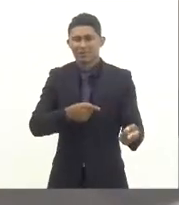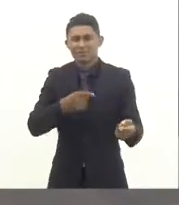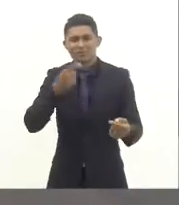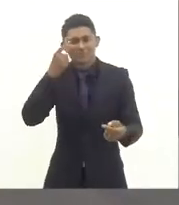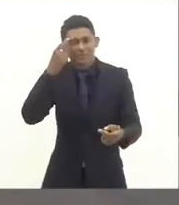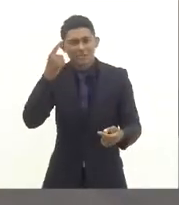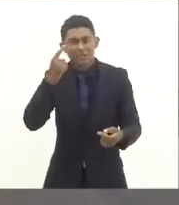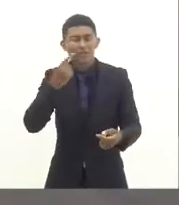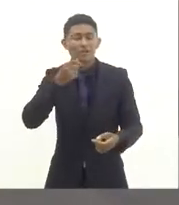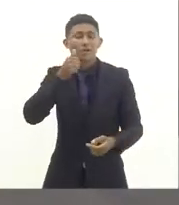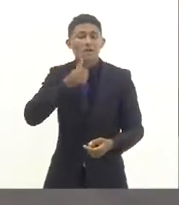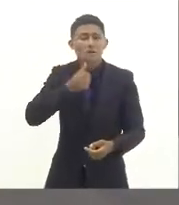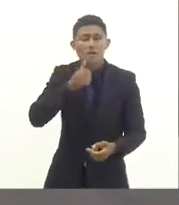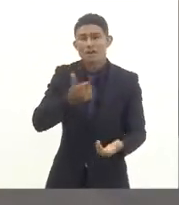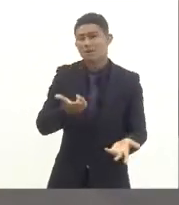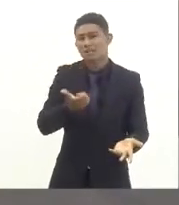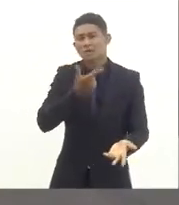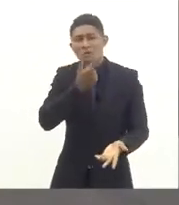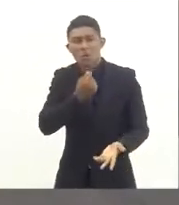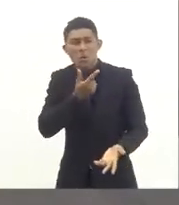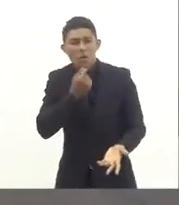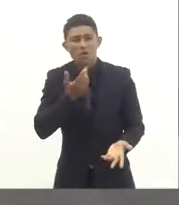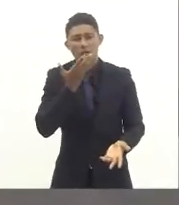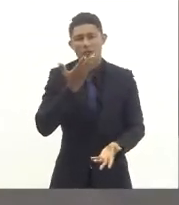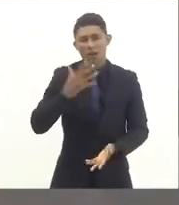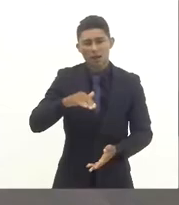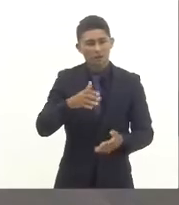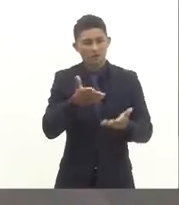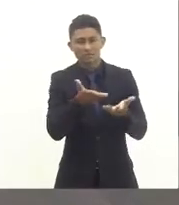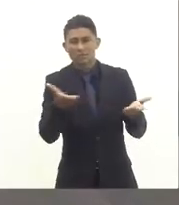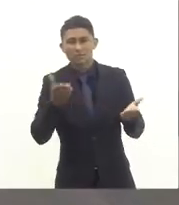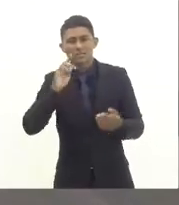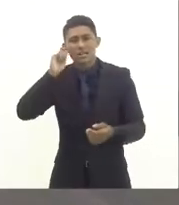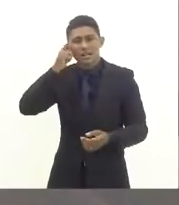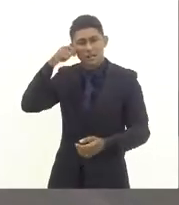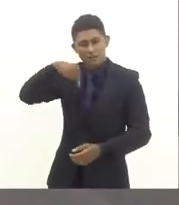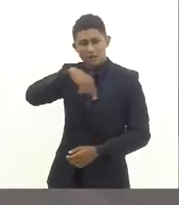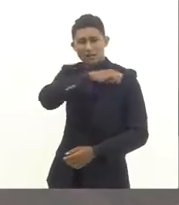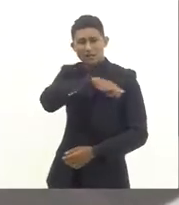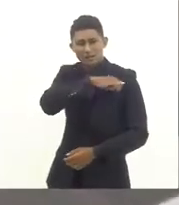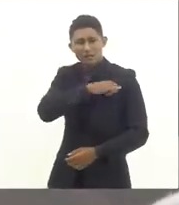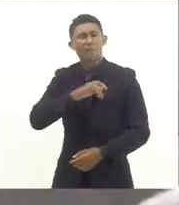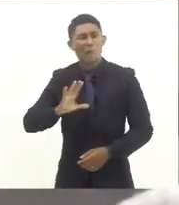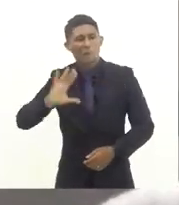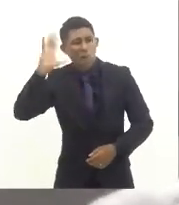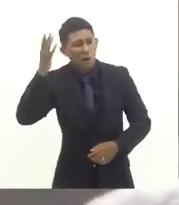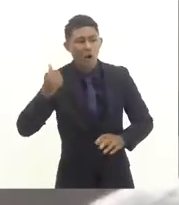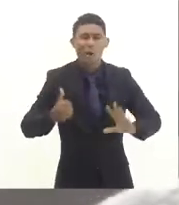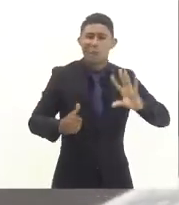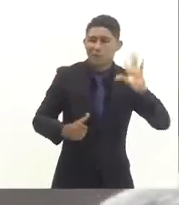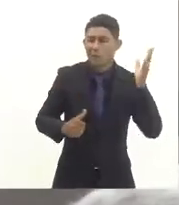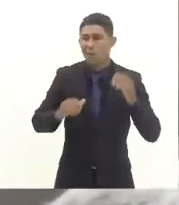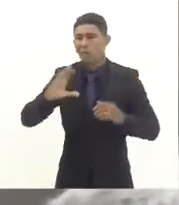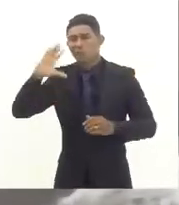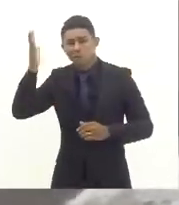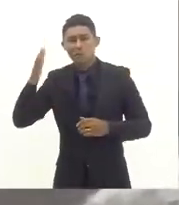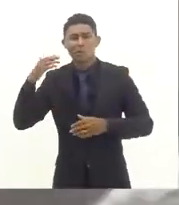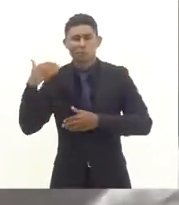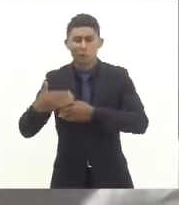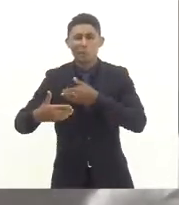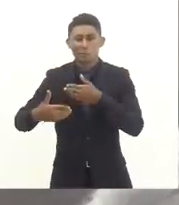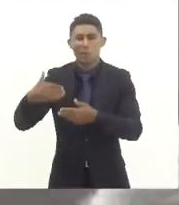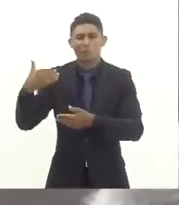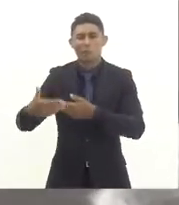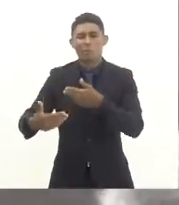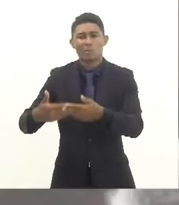dos homens das crianças e das mulher e no estado do Rio de Janeiro que não se